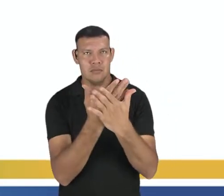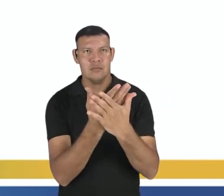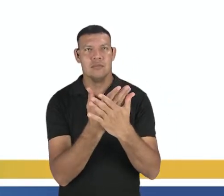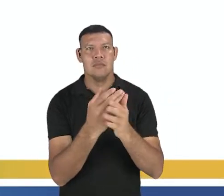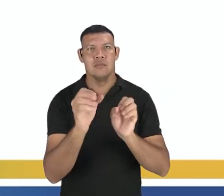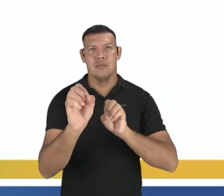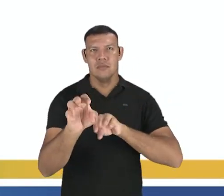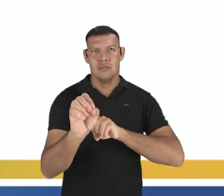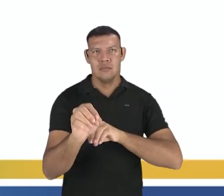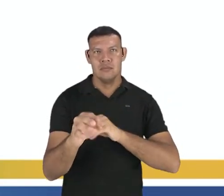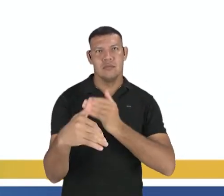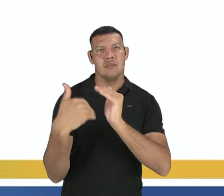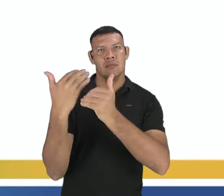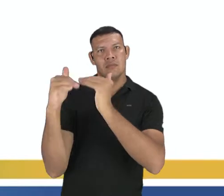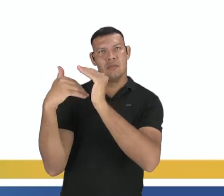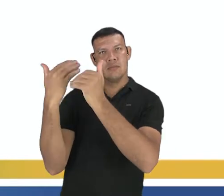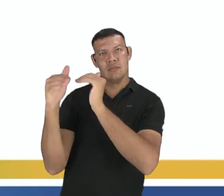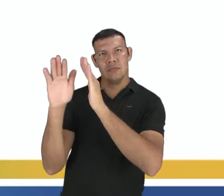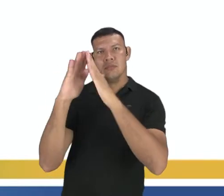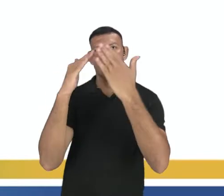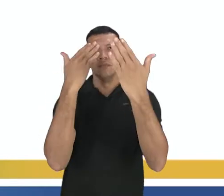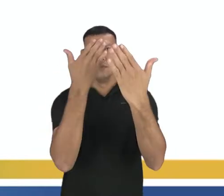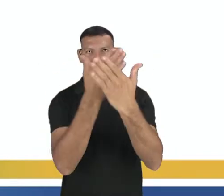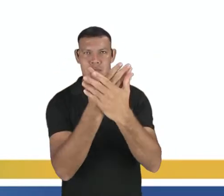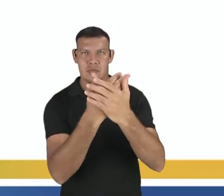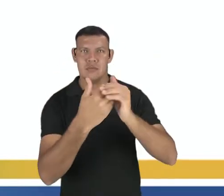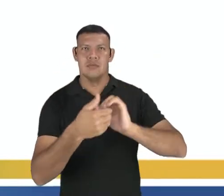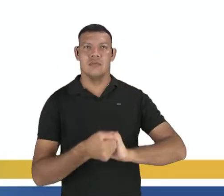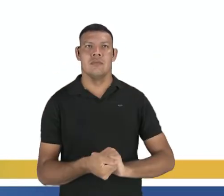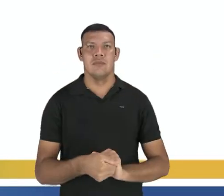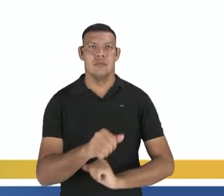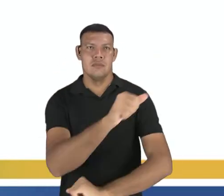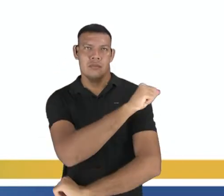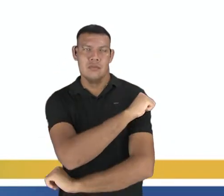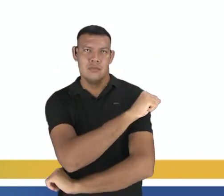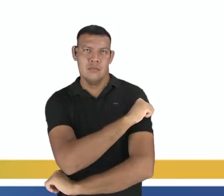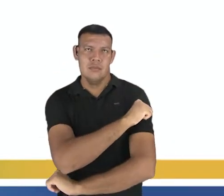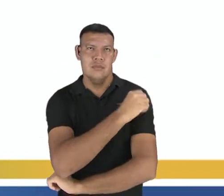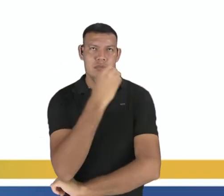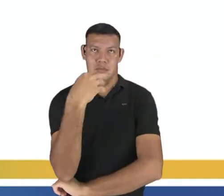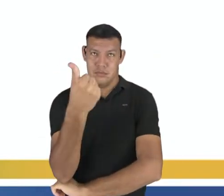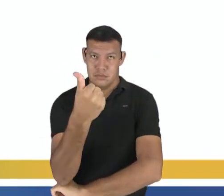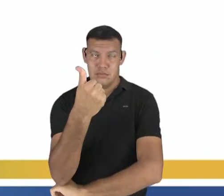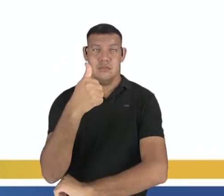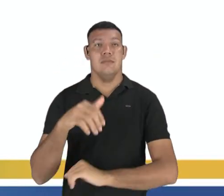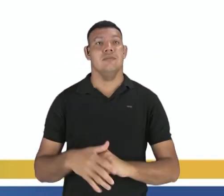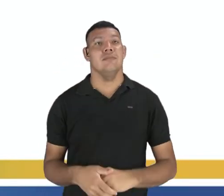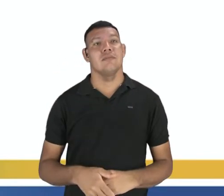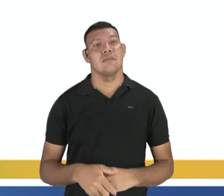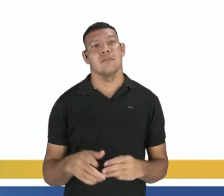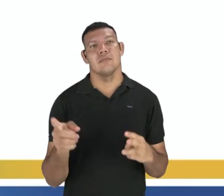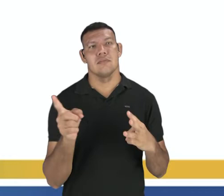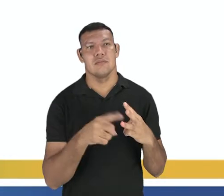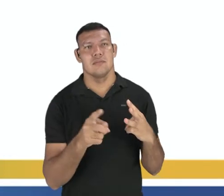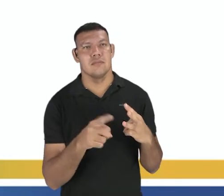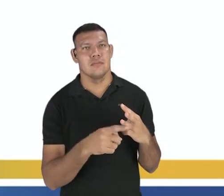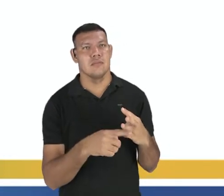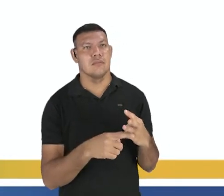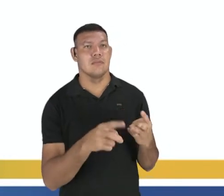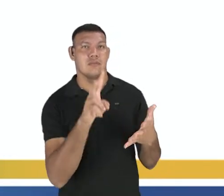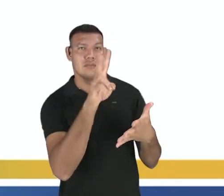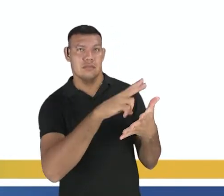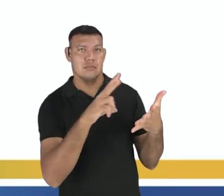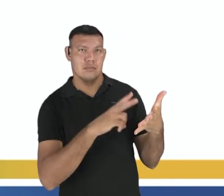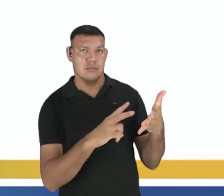sua construção escolar, da sua vida estudantil aí, tá bom? E ler para se informar. E